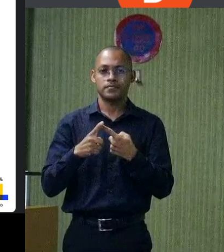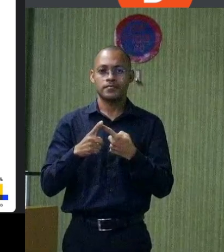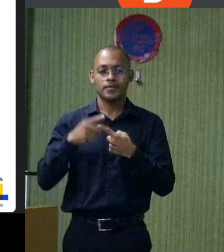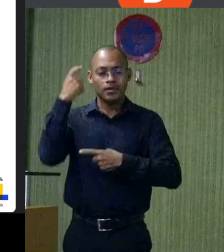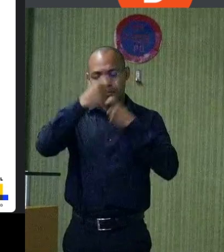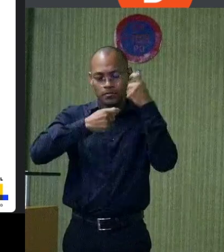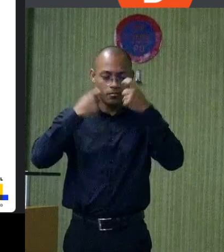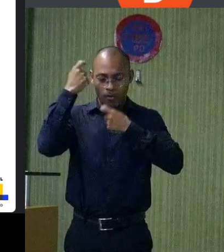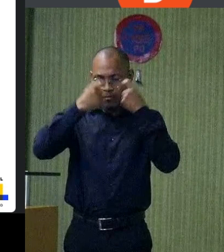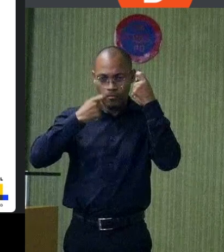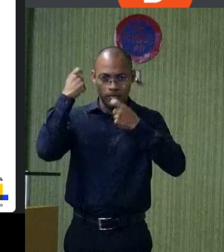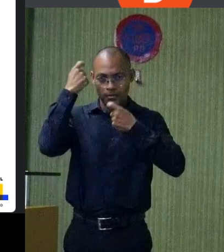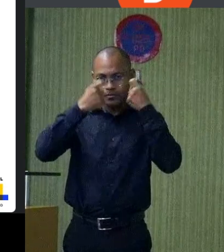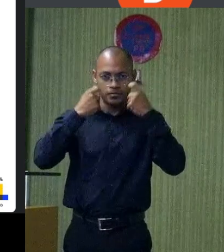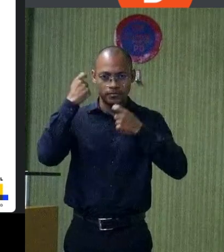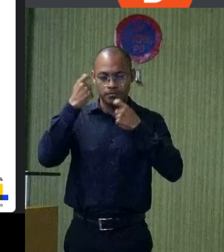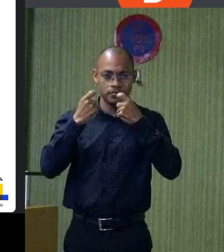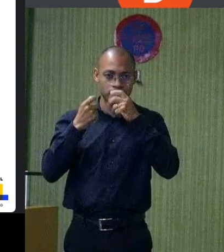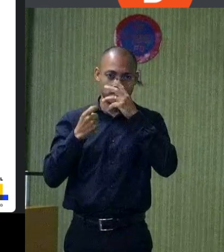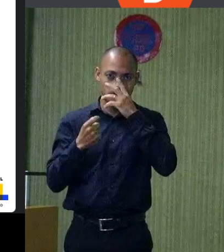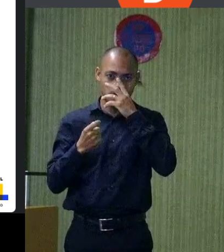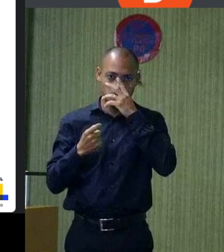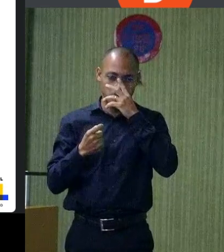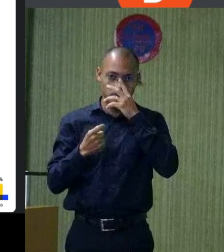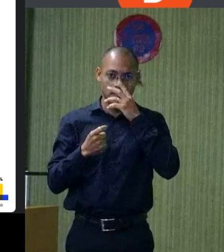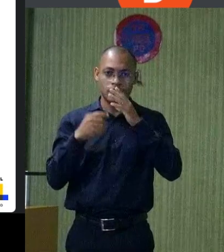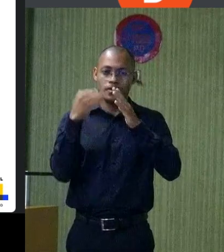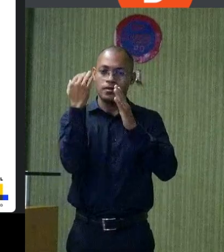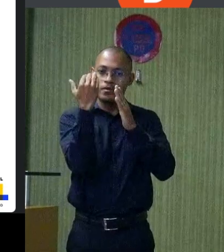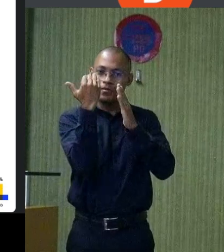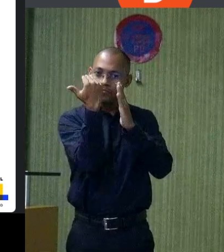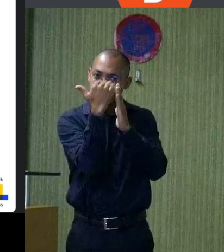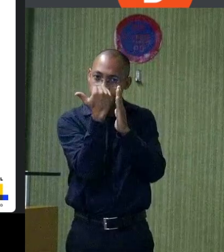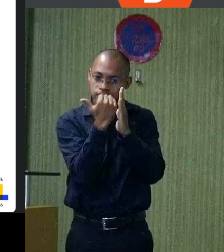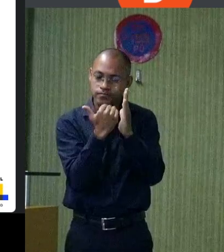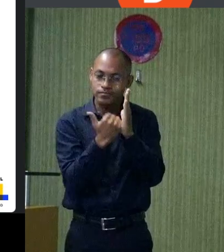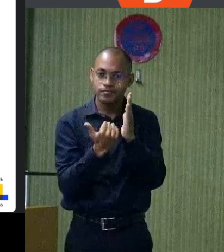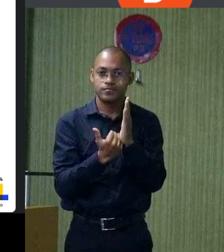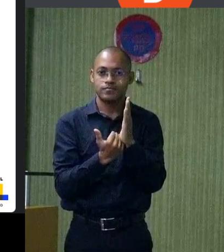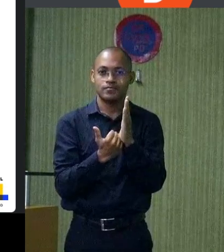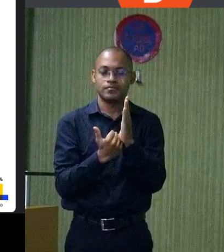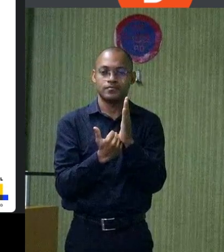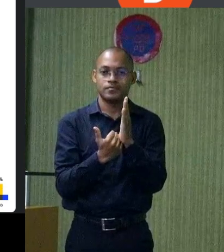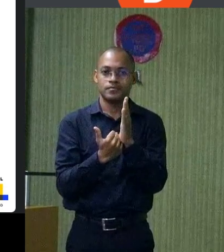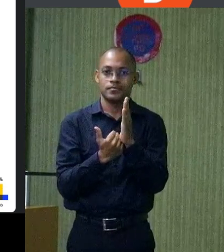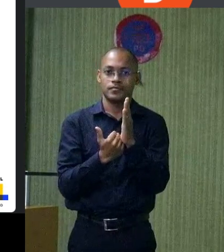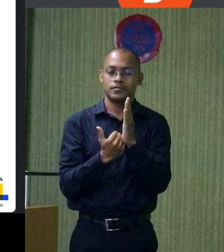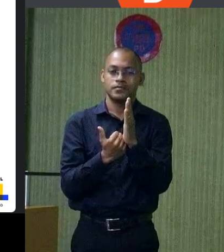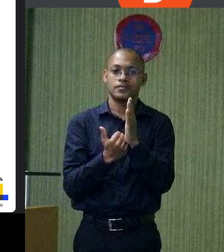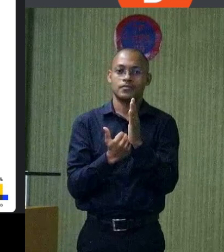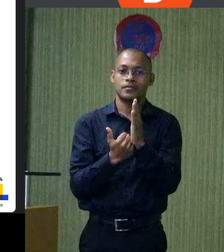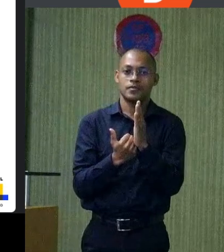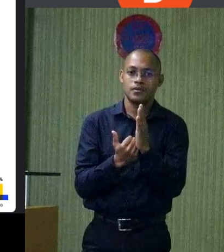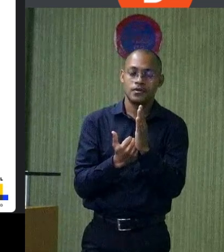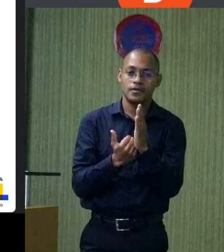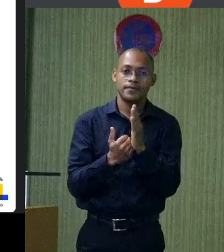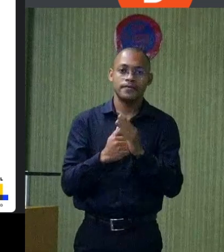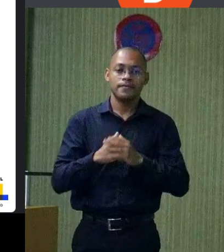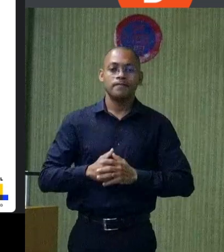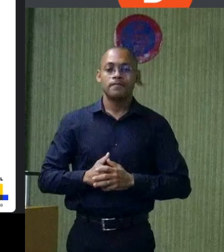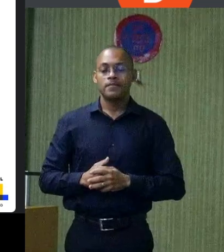preocupações não é eh na sua na sua na sua realização a a parcela de